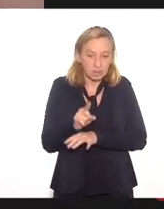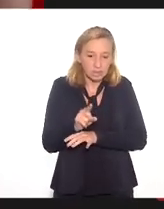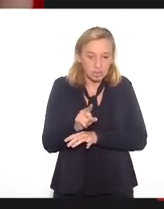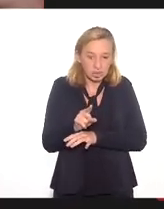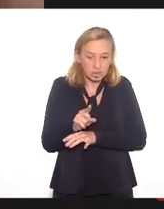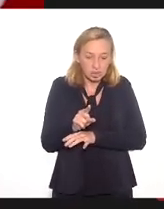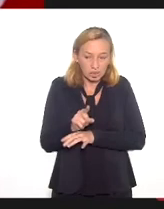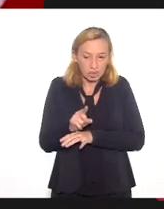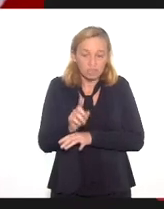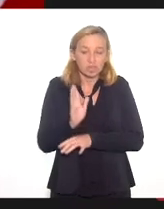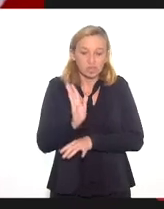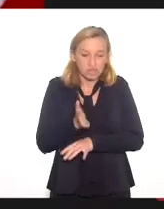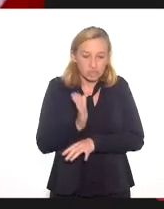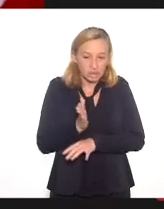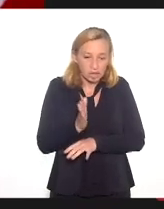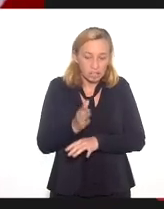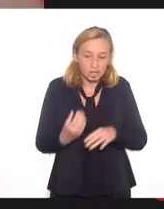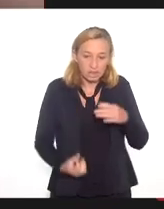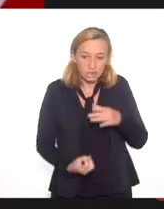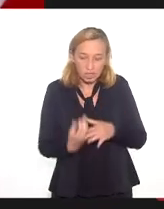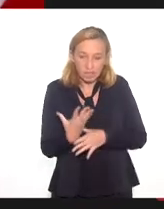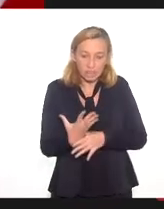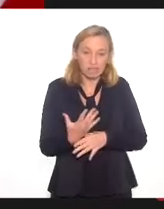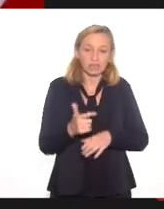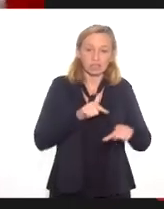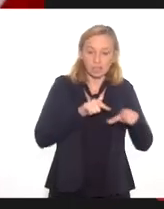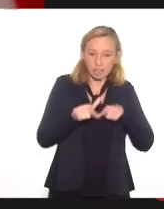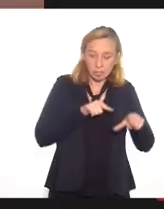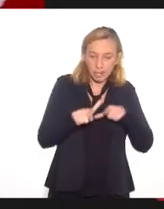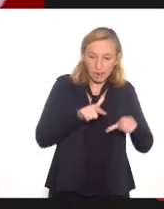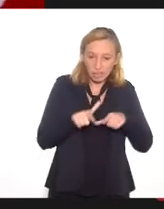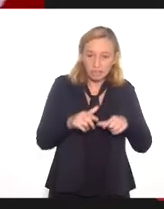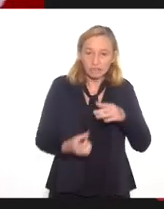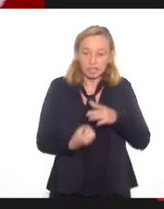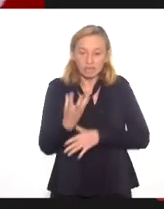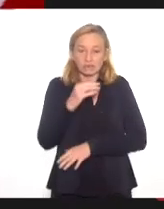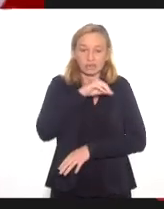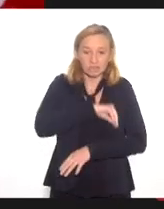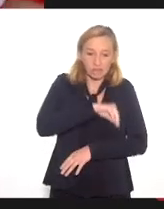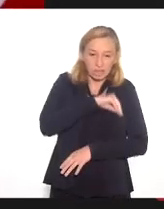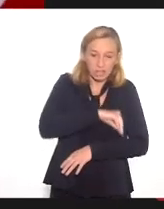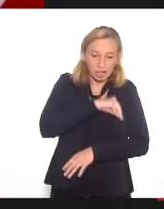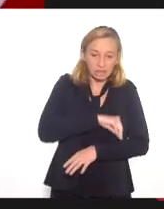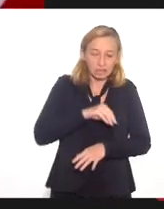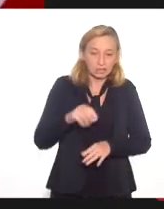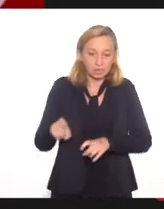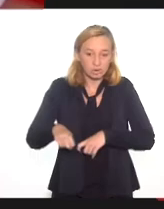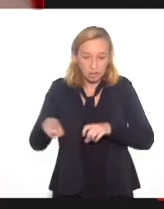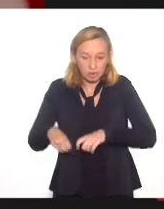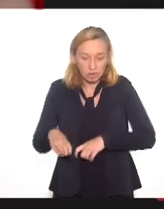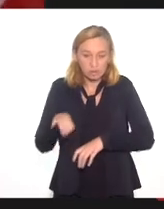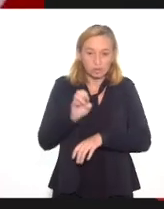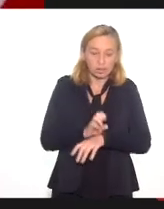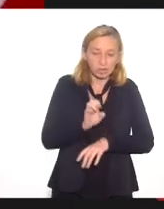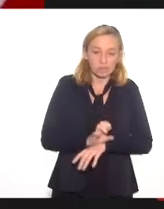você gera empregos né você gera renda do interior do estado e esse alimento que